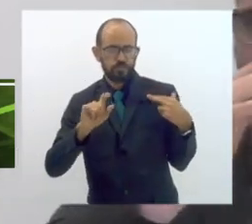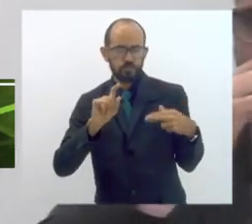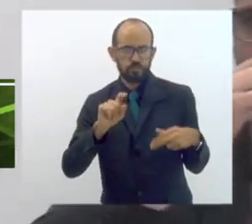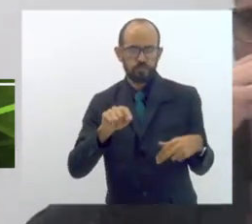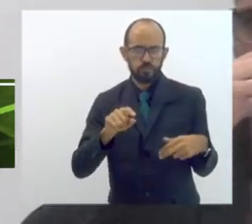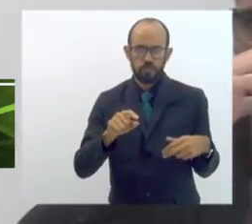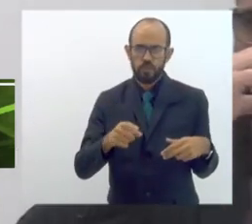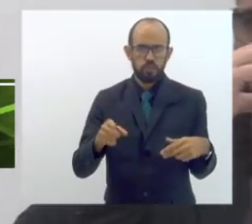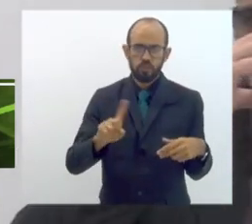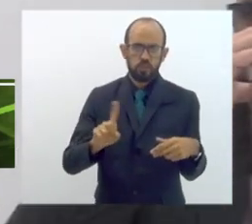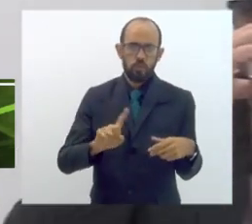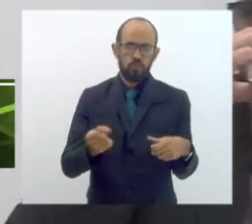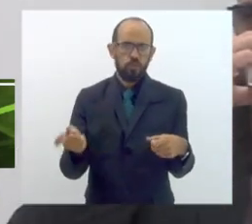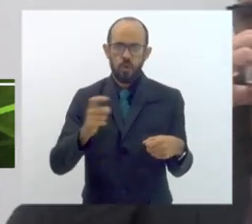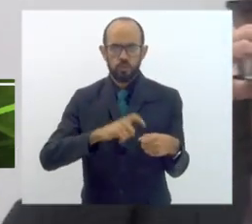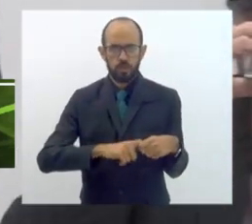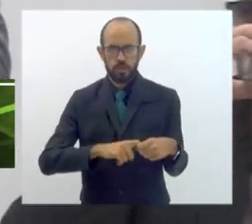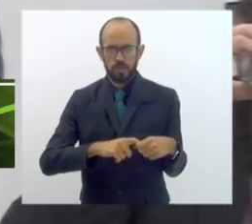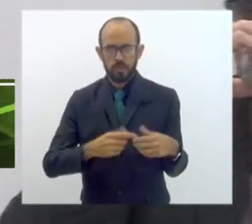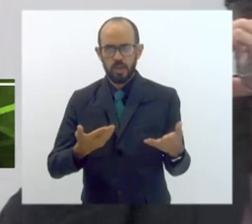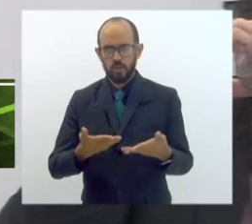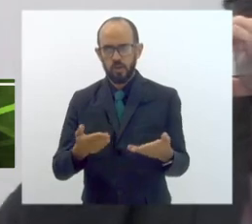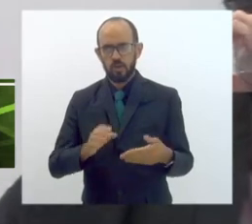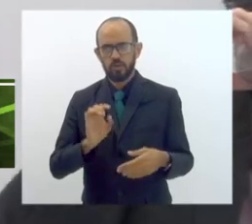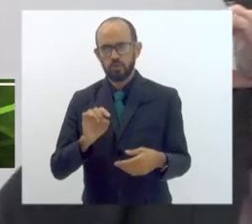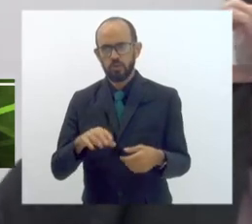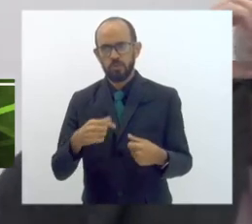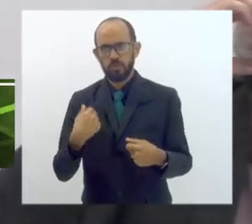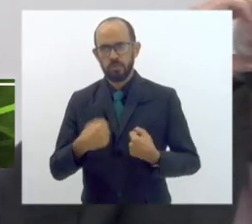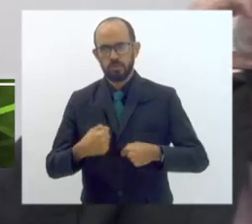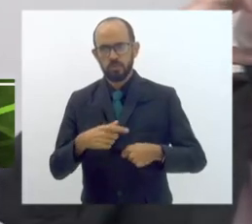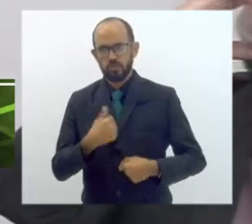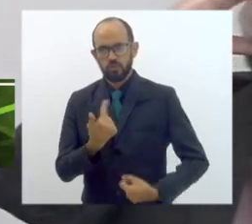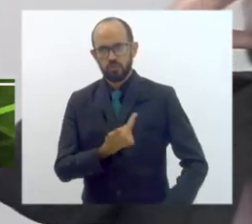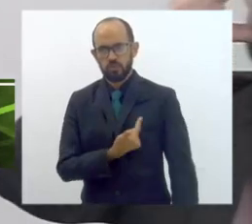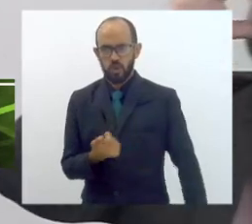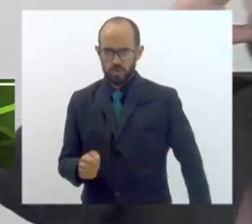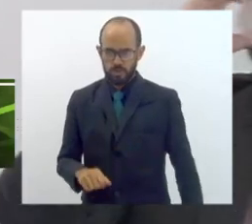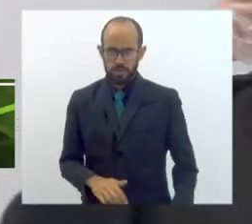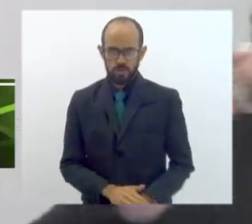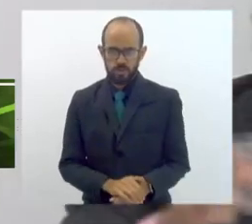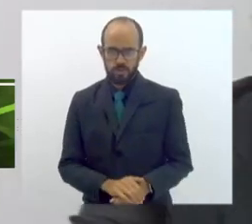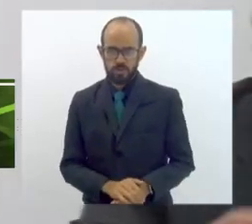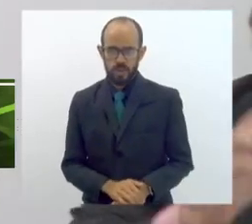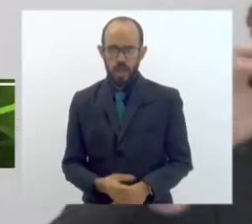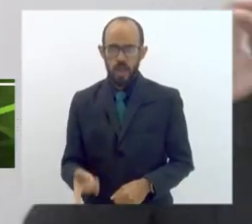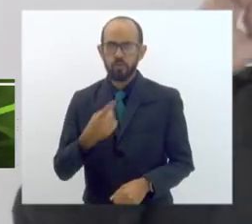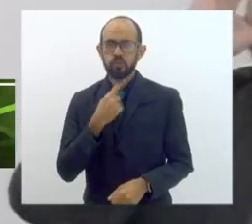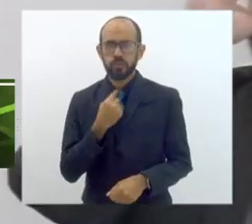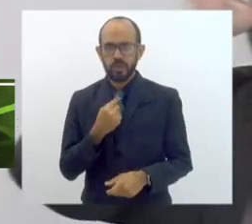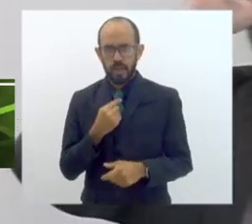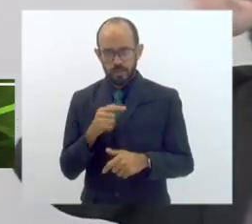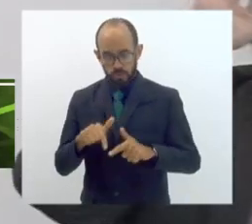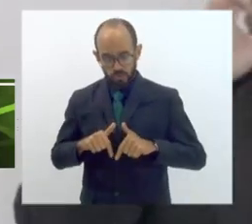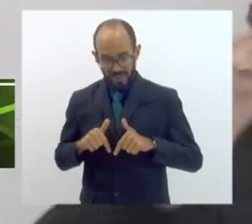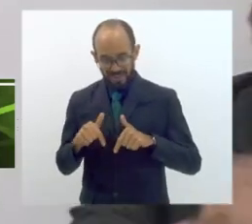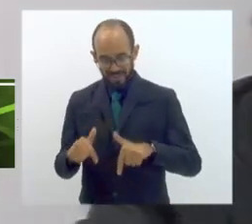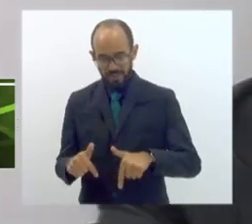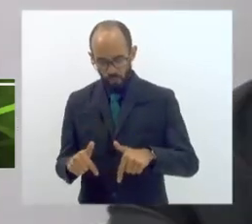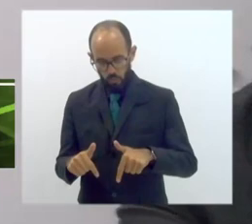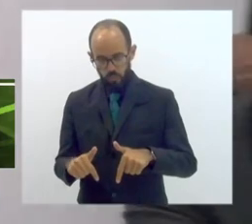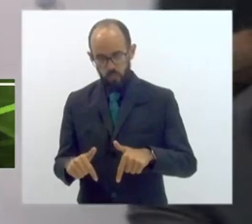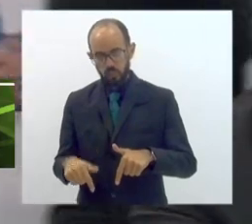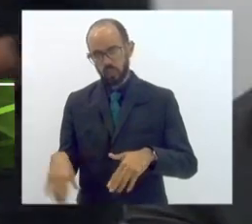tem mais volta. E agora só depende da gente. A parte de boa vontade e iniciativa